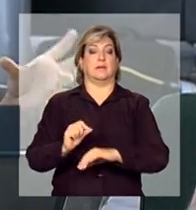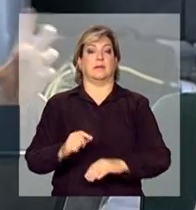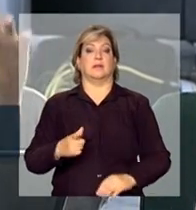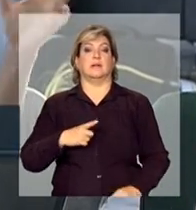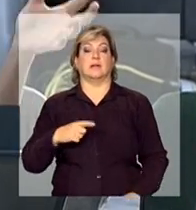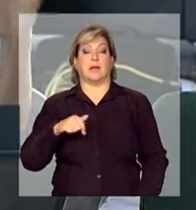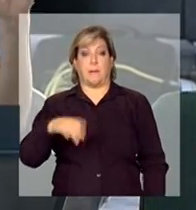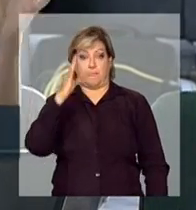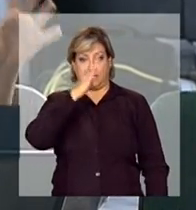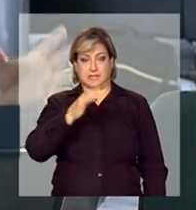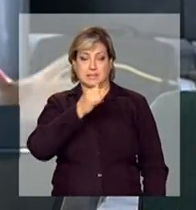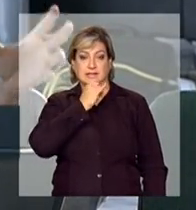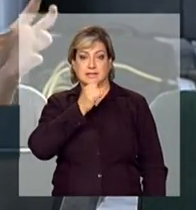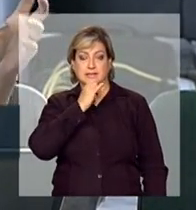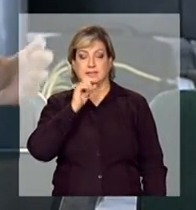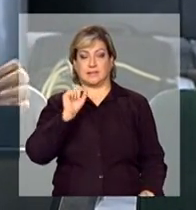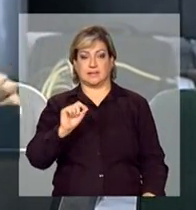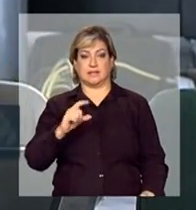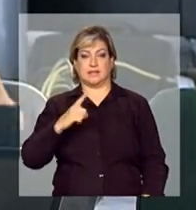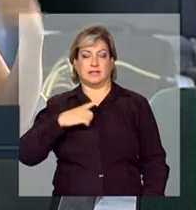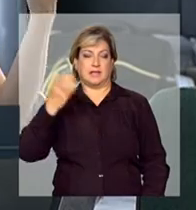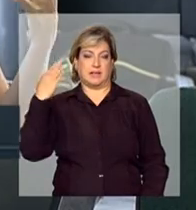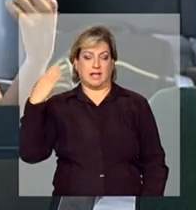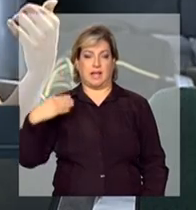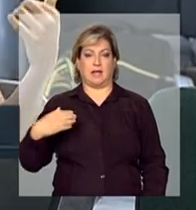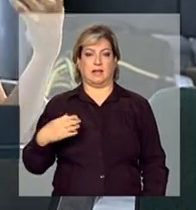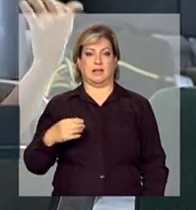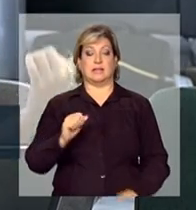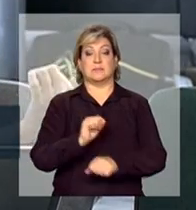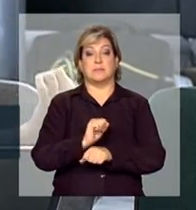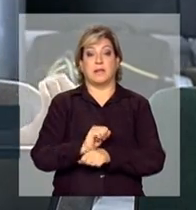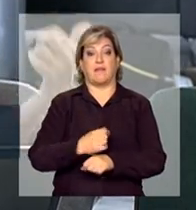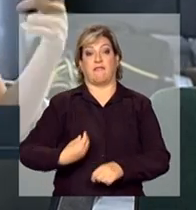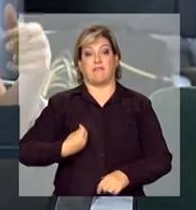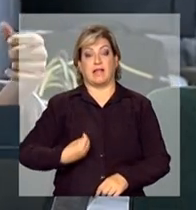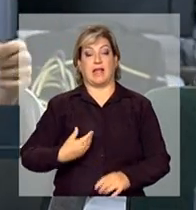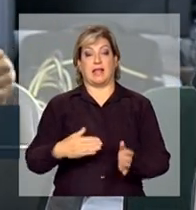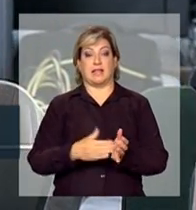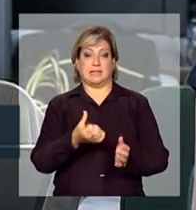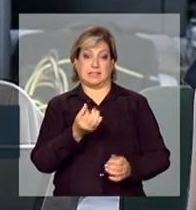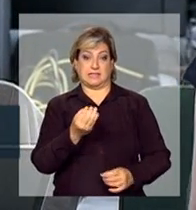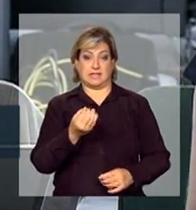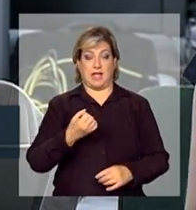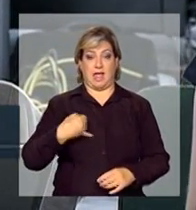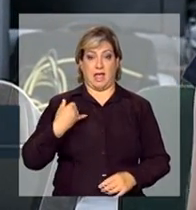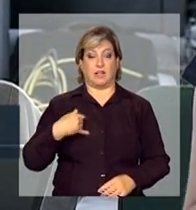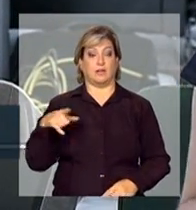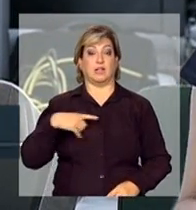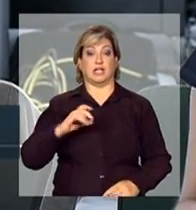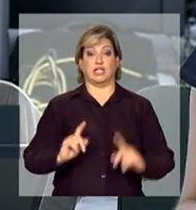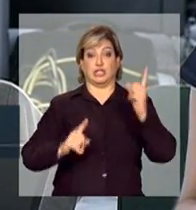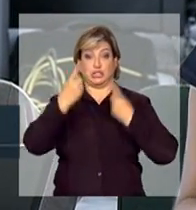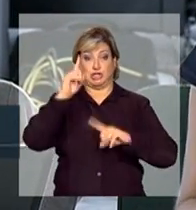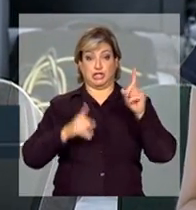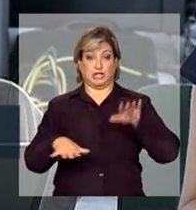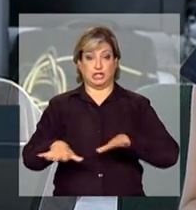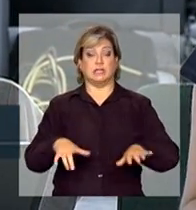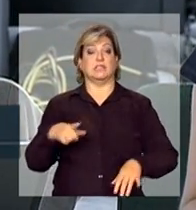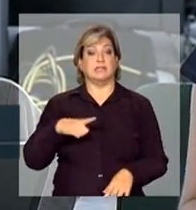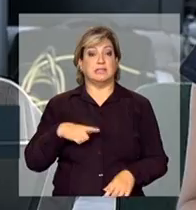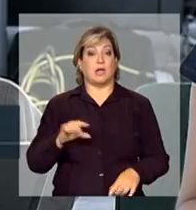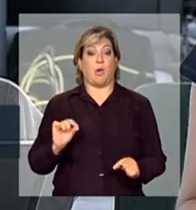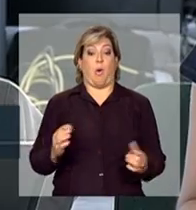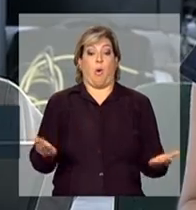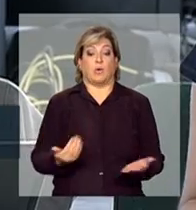expectativa de vida de pouco mais de 60 anos o nosso vizinho também Chile já tinha a expectativa de vida Que hoje nós temos